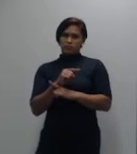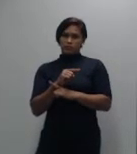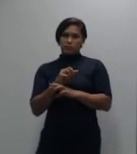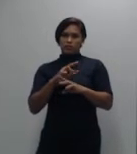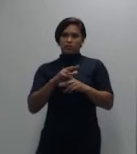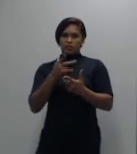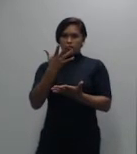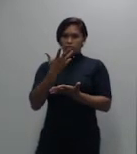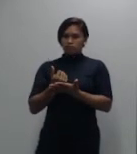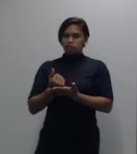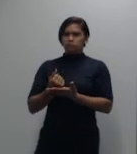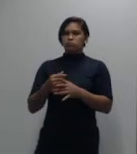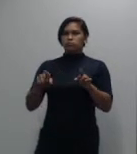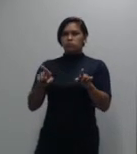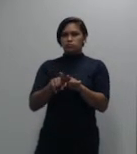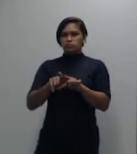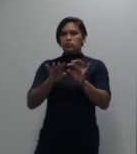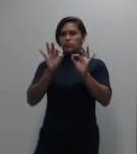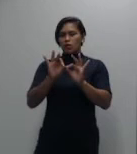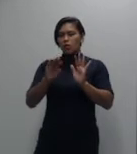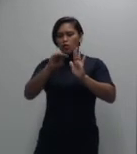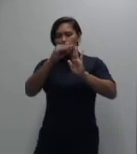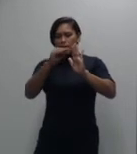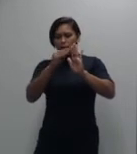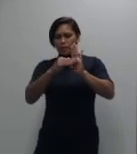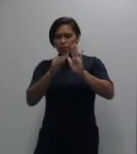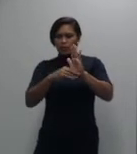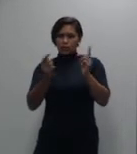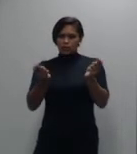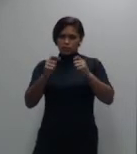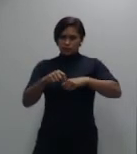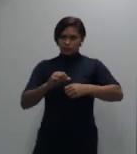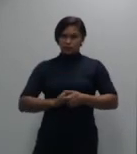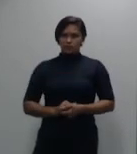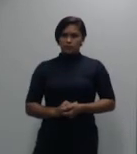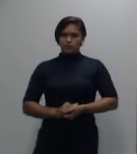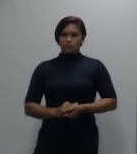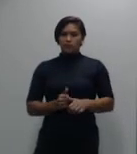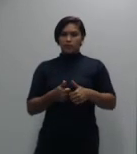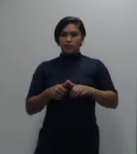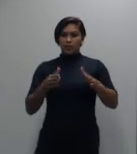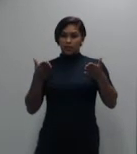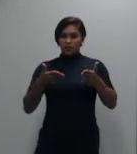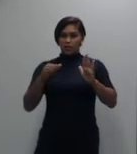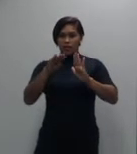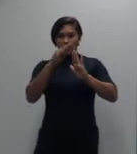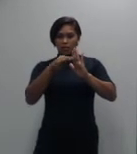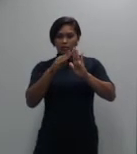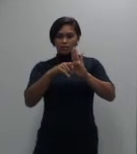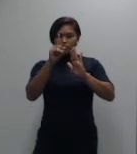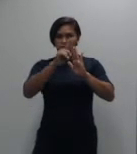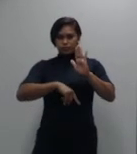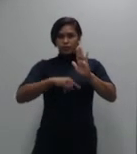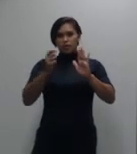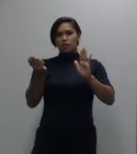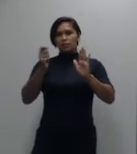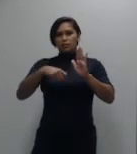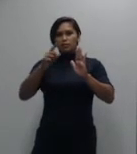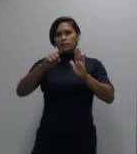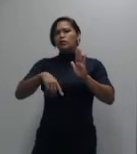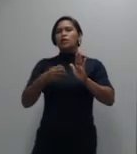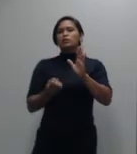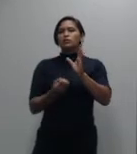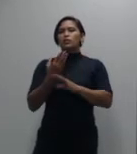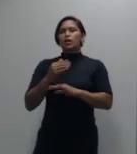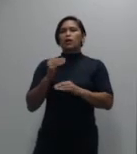demitido por são as preencher os requisitos de cabimento tão nestes embargos divergentes que curte uma questão de natureza